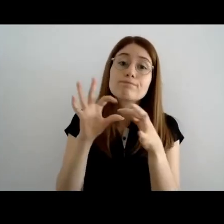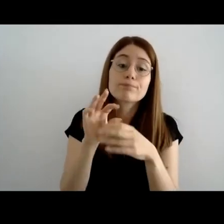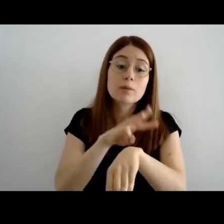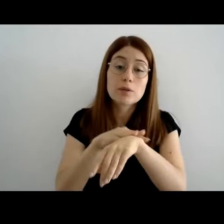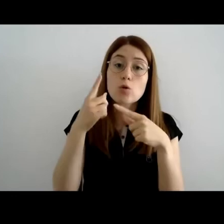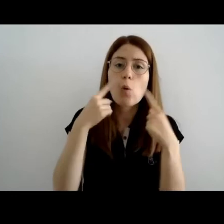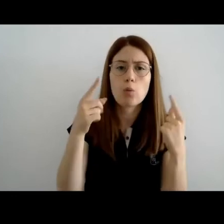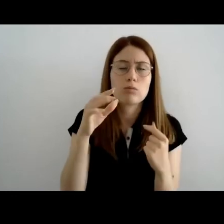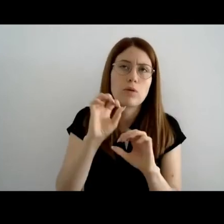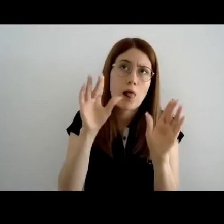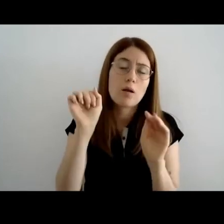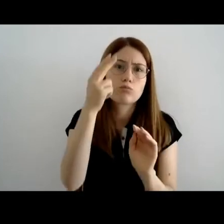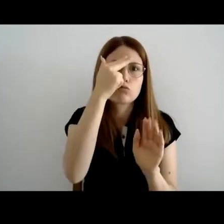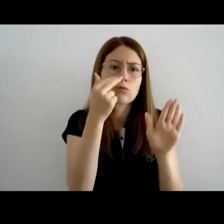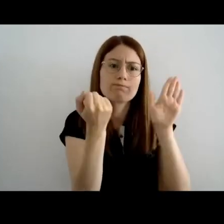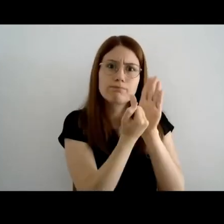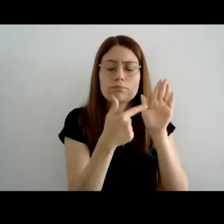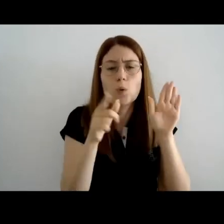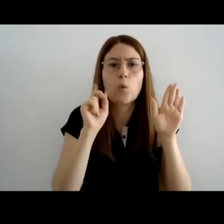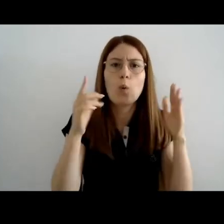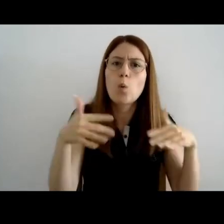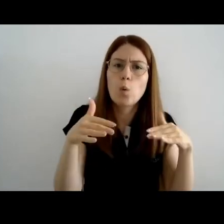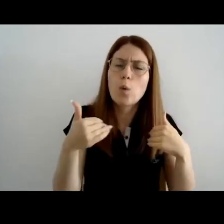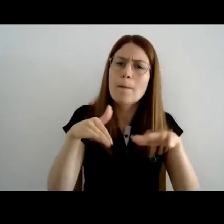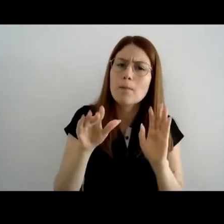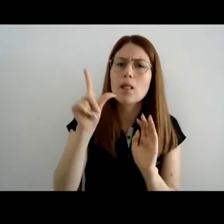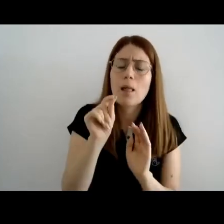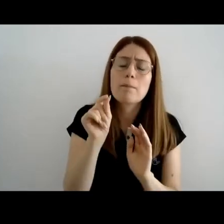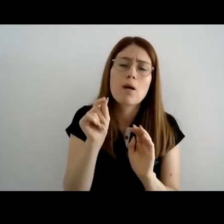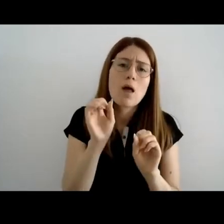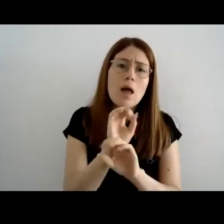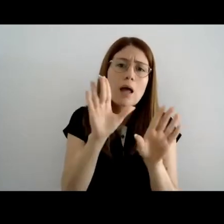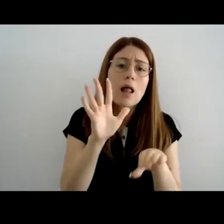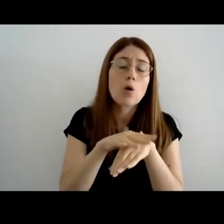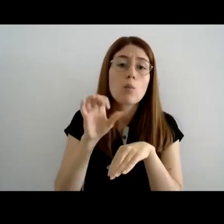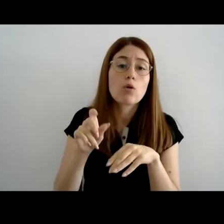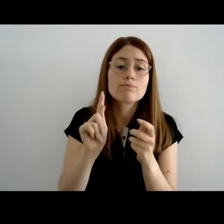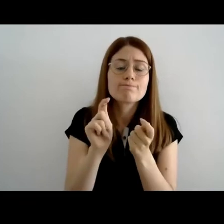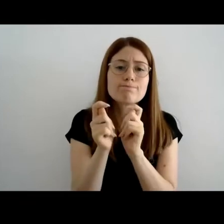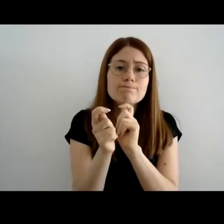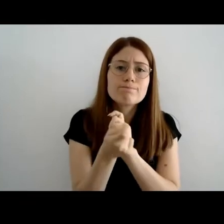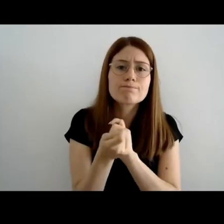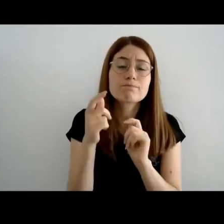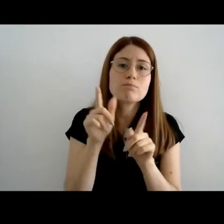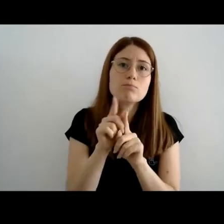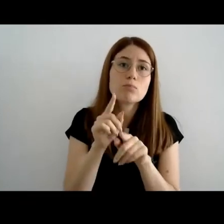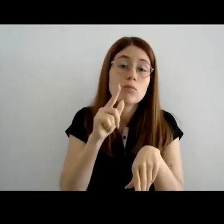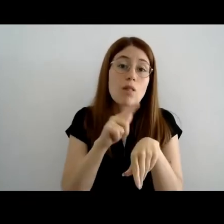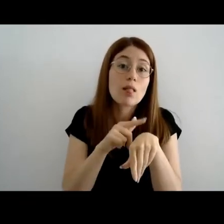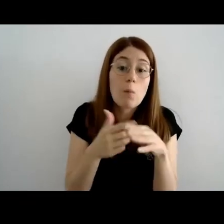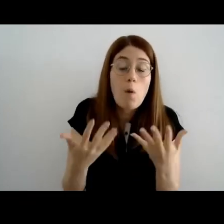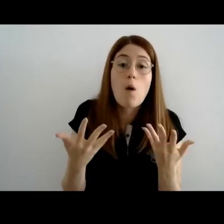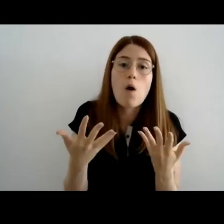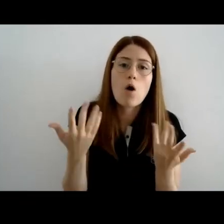é sempre a nossa missão histórica fundamental, mas é evidente também que, atendendo às mudanças em curso na sociedade contemporânea, é